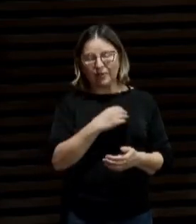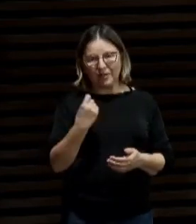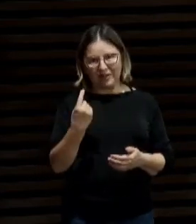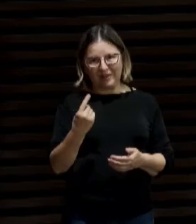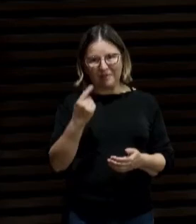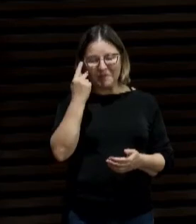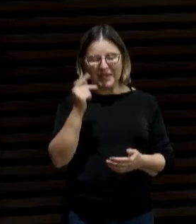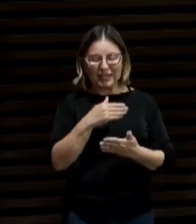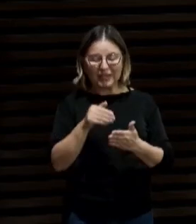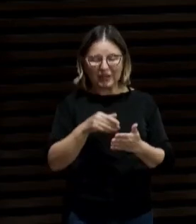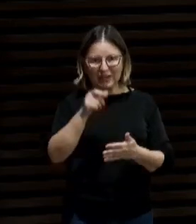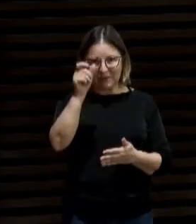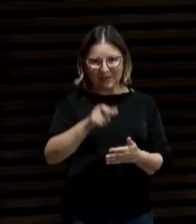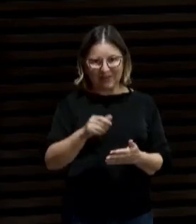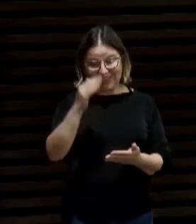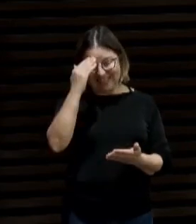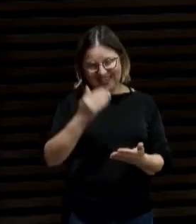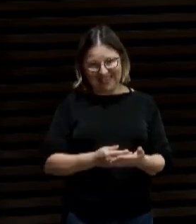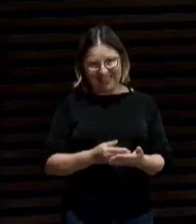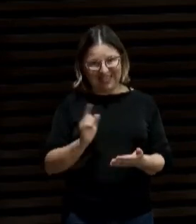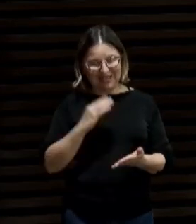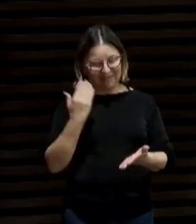crê não pereça,